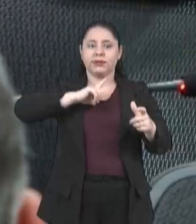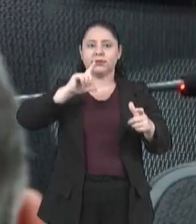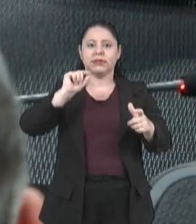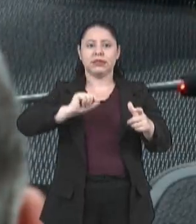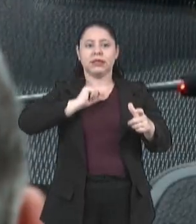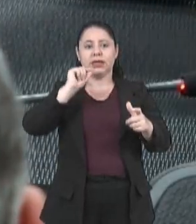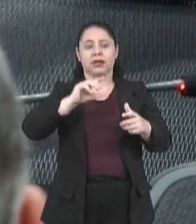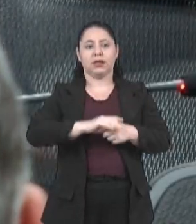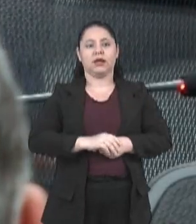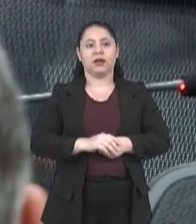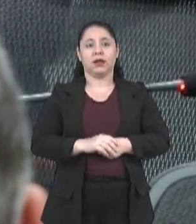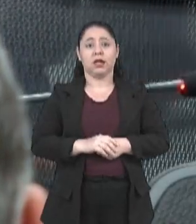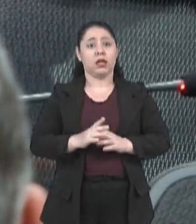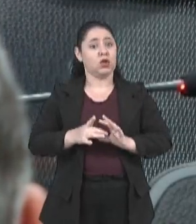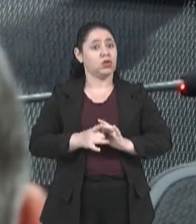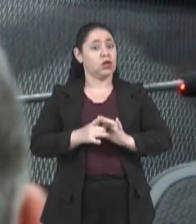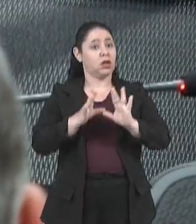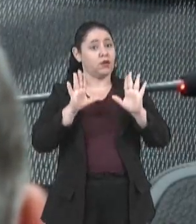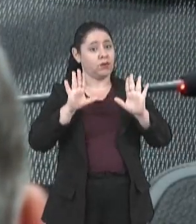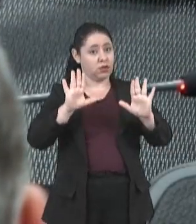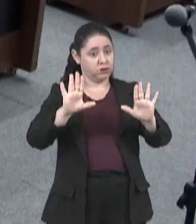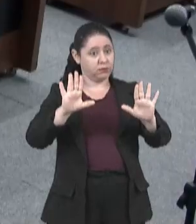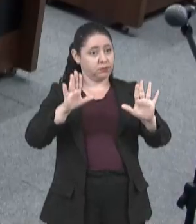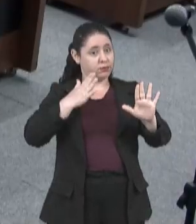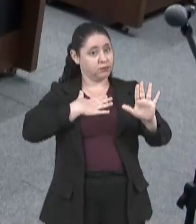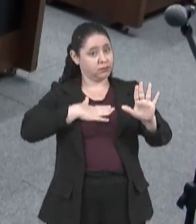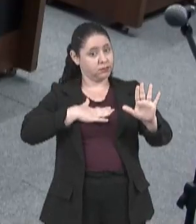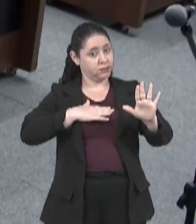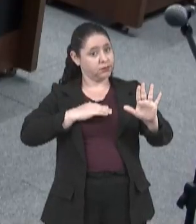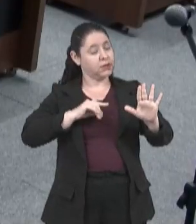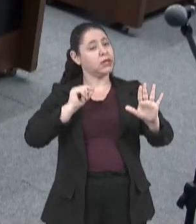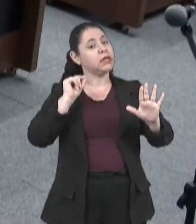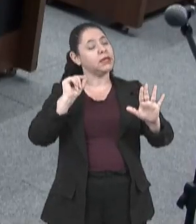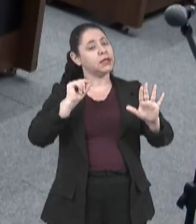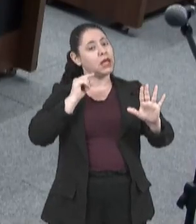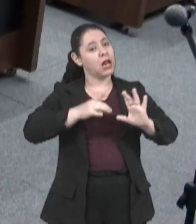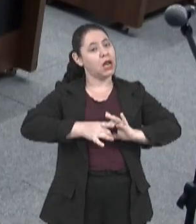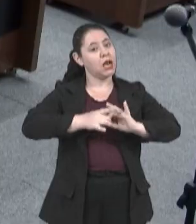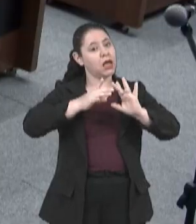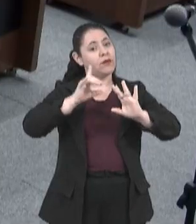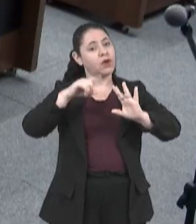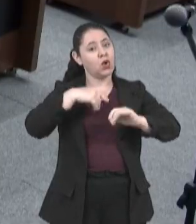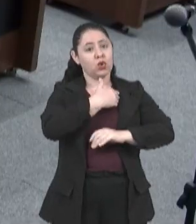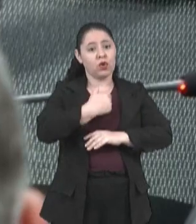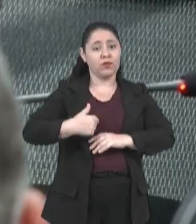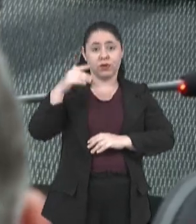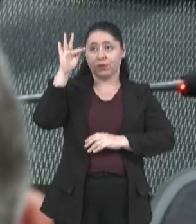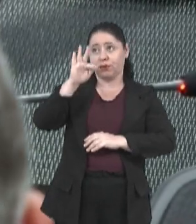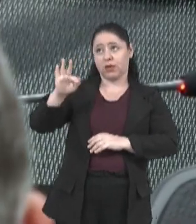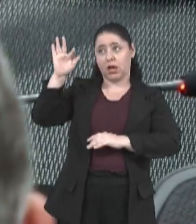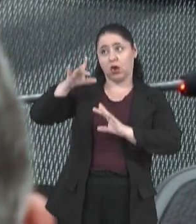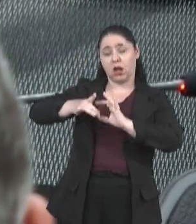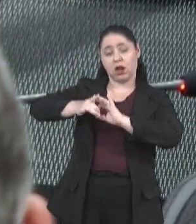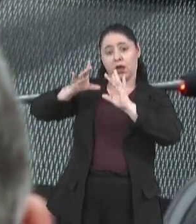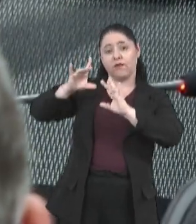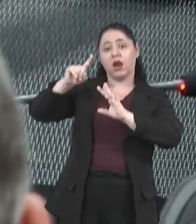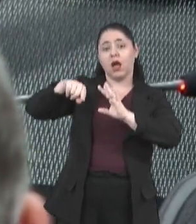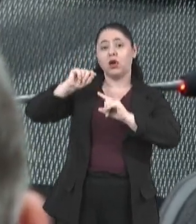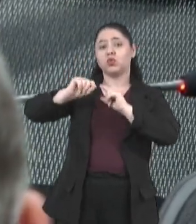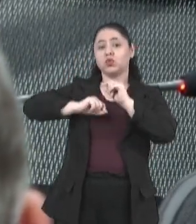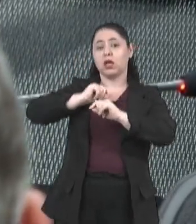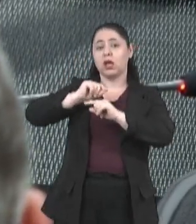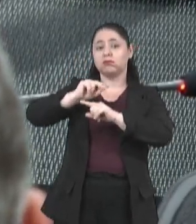que pegou com autorização, dá licença, que pegou com autorização do governo federal